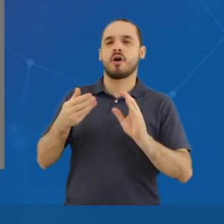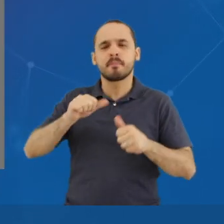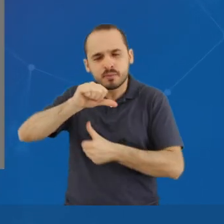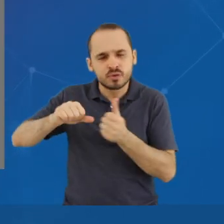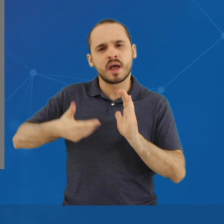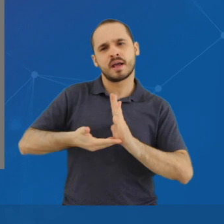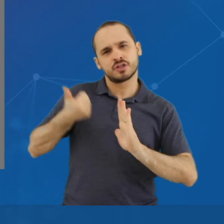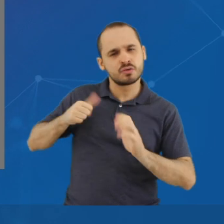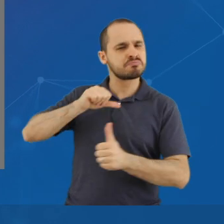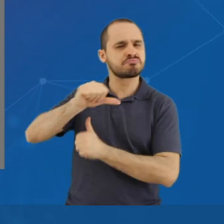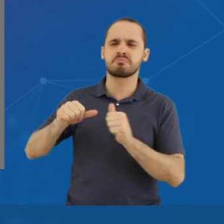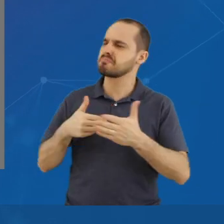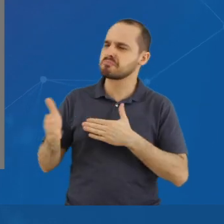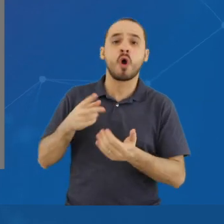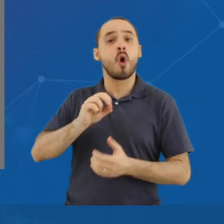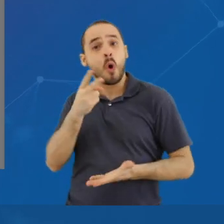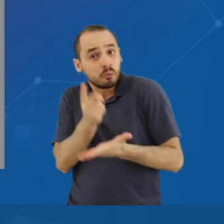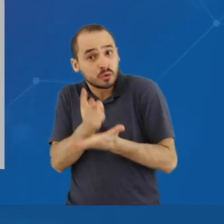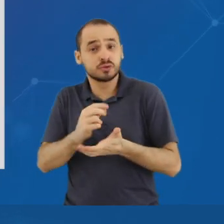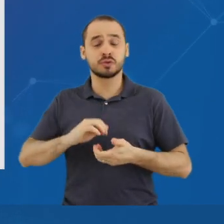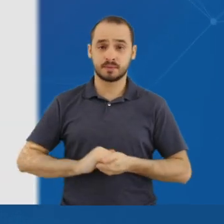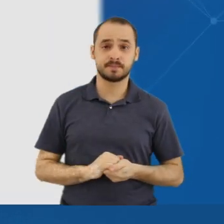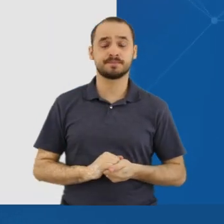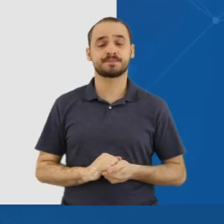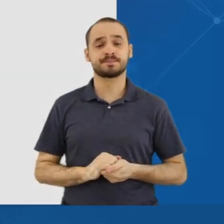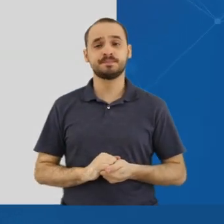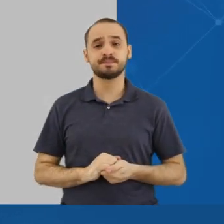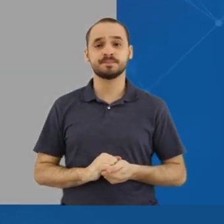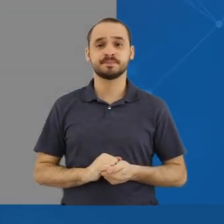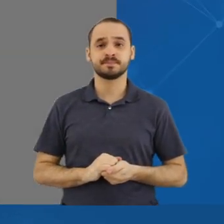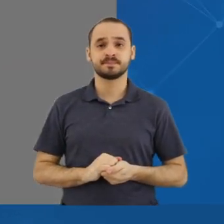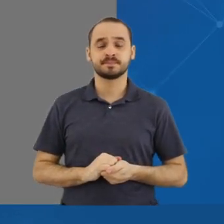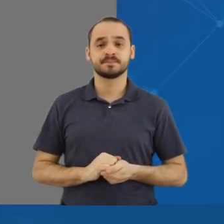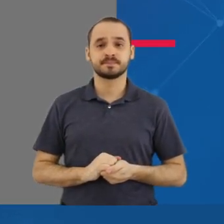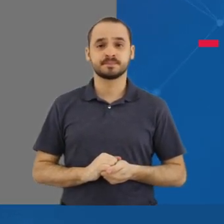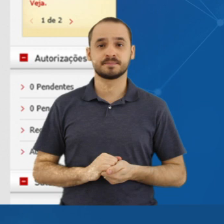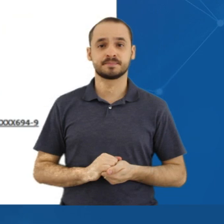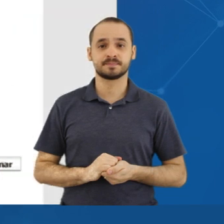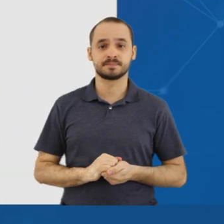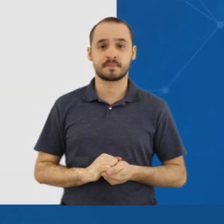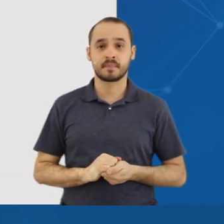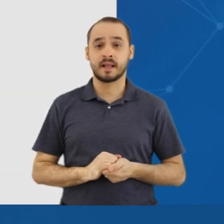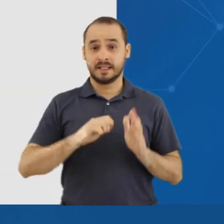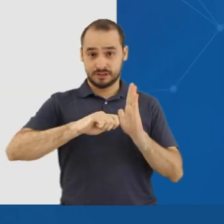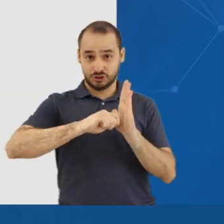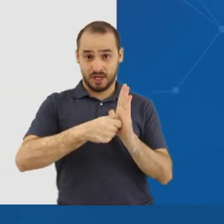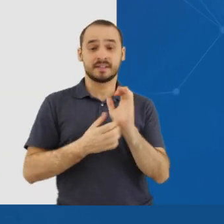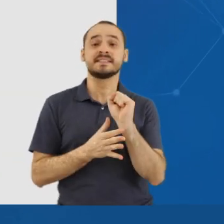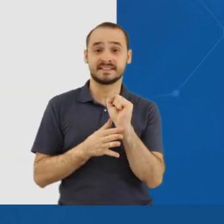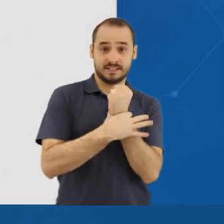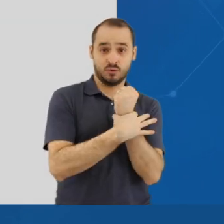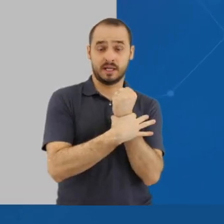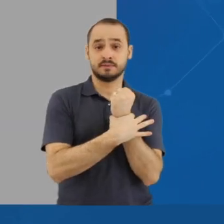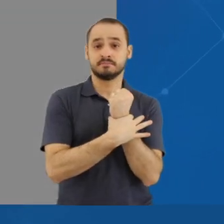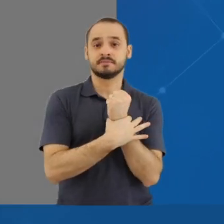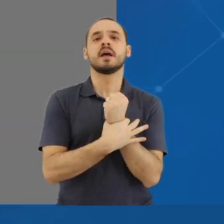excluir, alterar ou continuar a operação. Para continuar, vá em Avançar. Digite sua chave de segurança